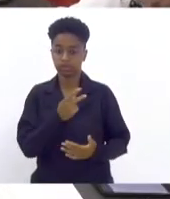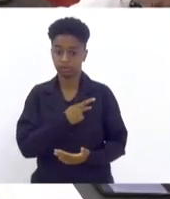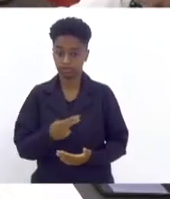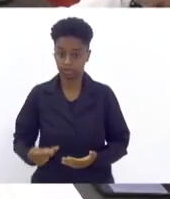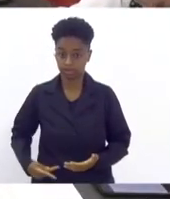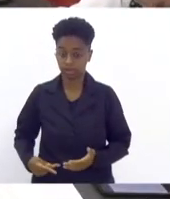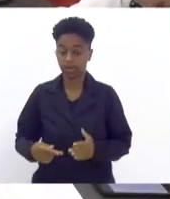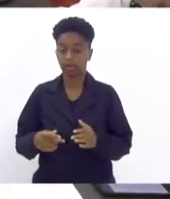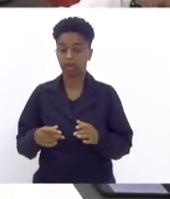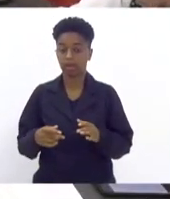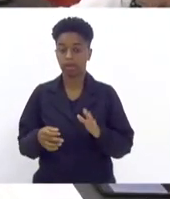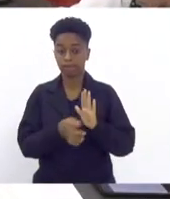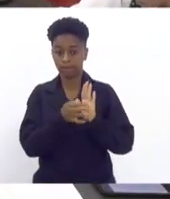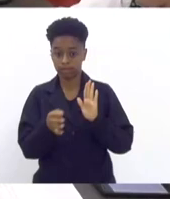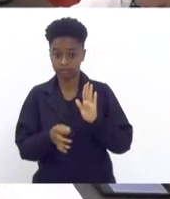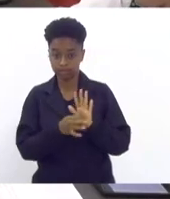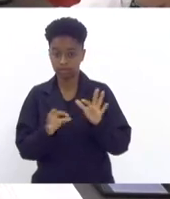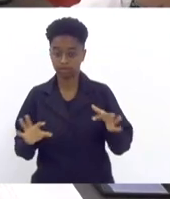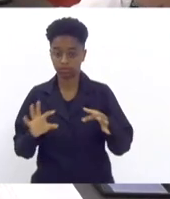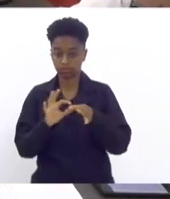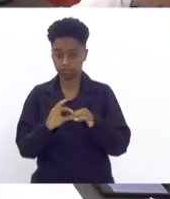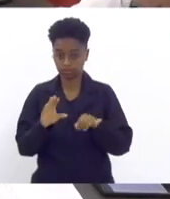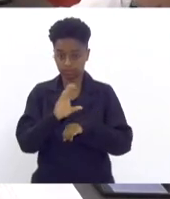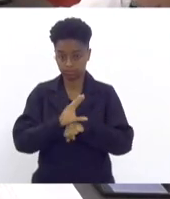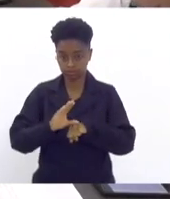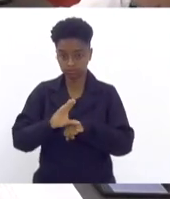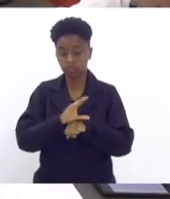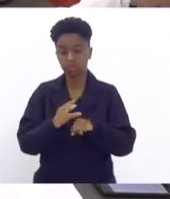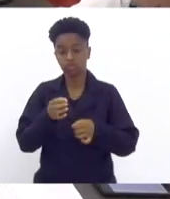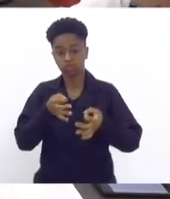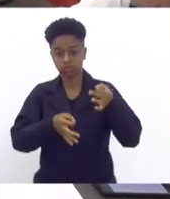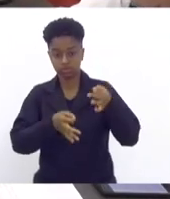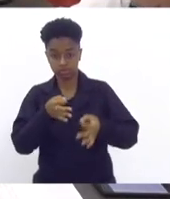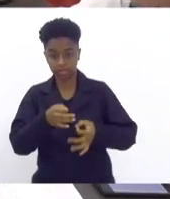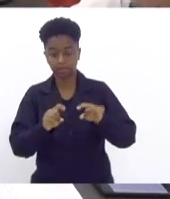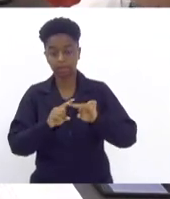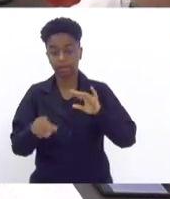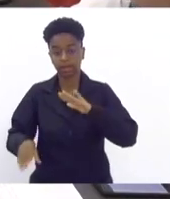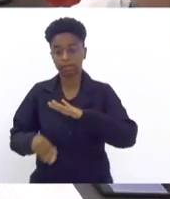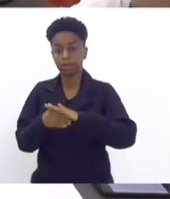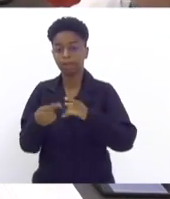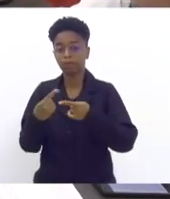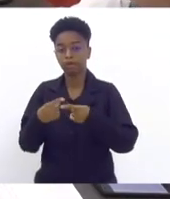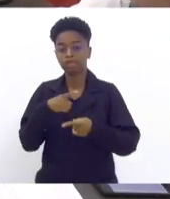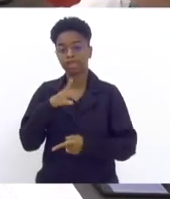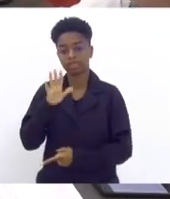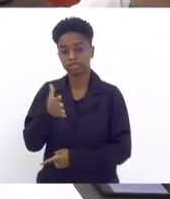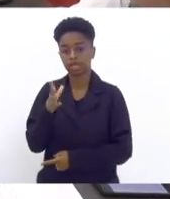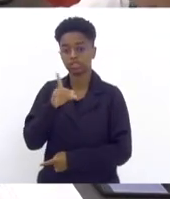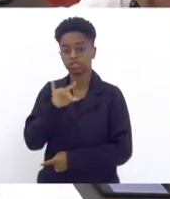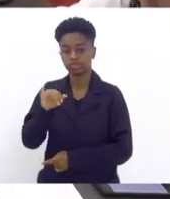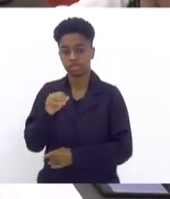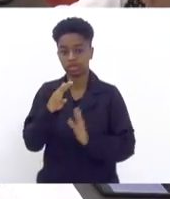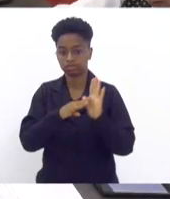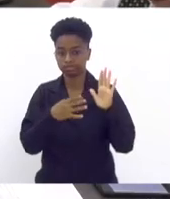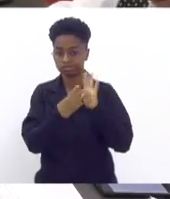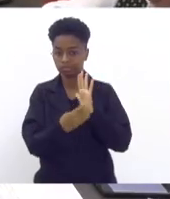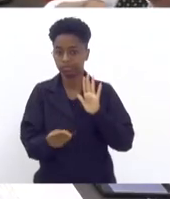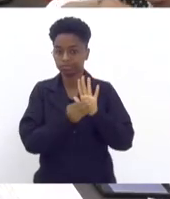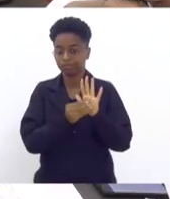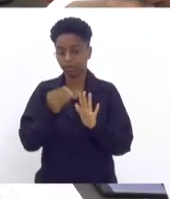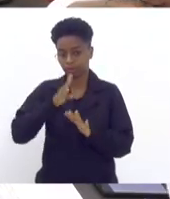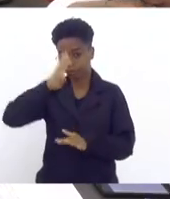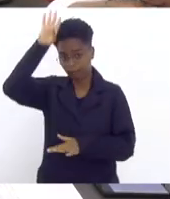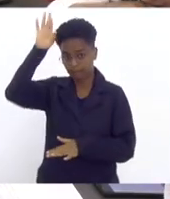pela constitucionalidade, juridicidade com emendas, porque já existe o Dia do Bombeiro Civil. Perfeito.